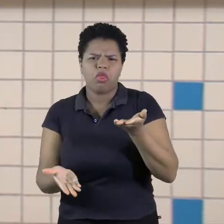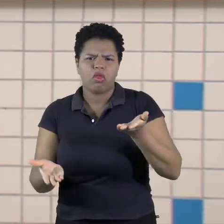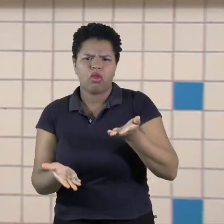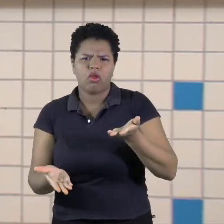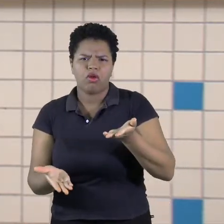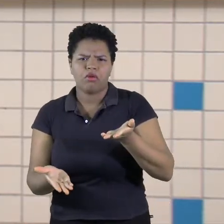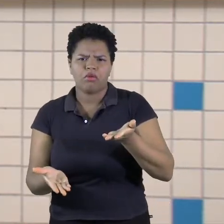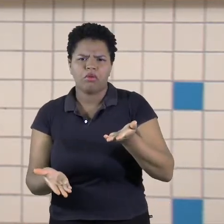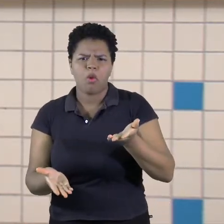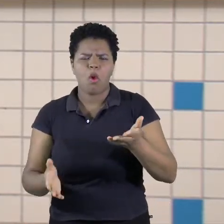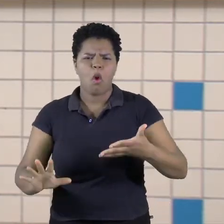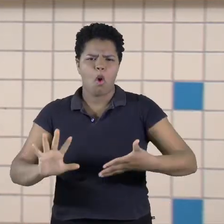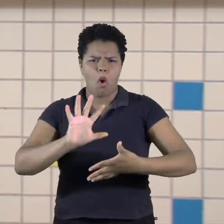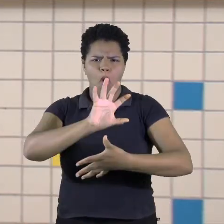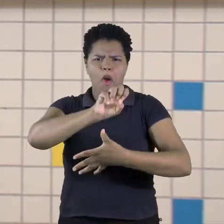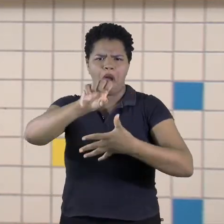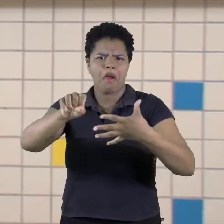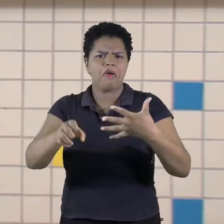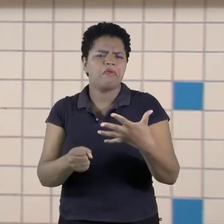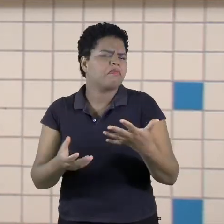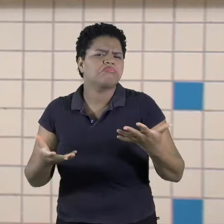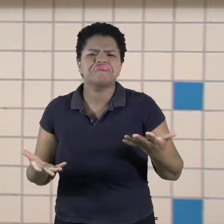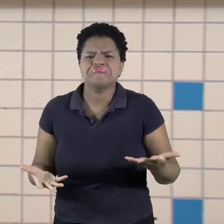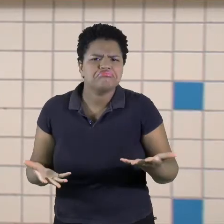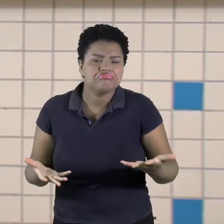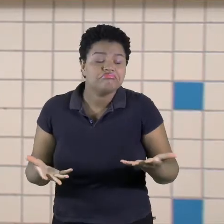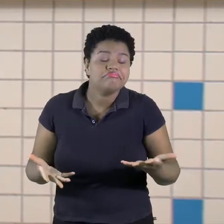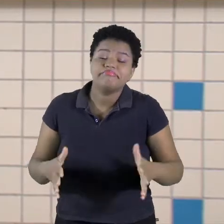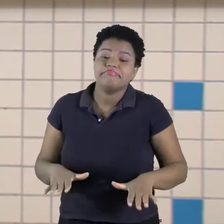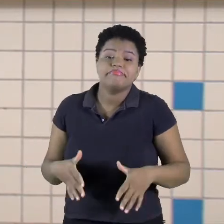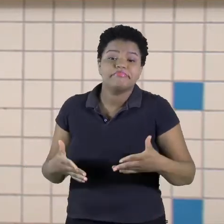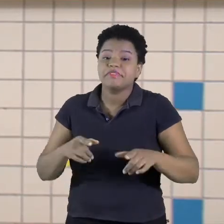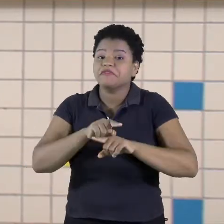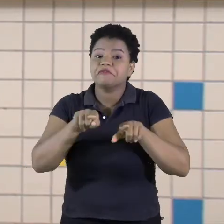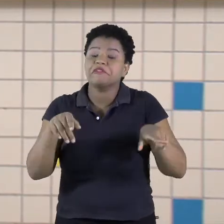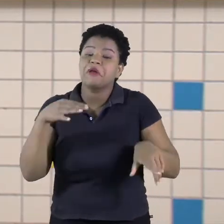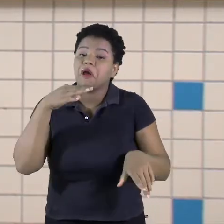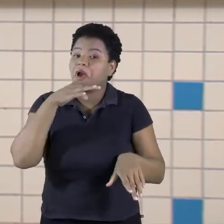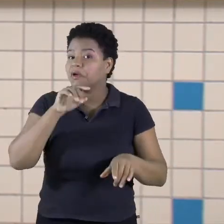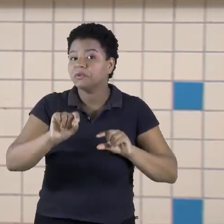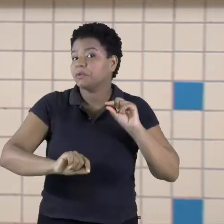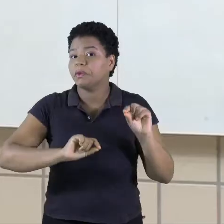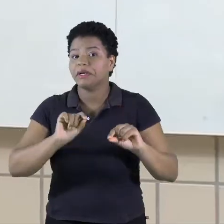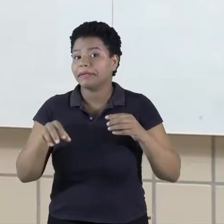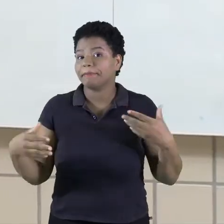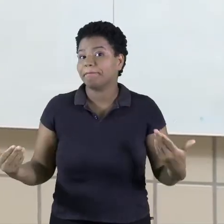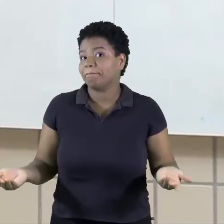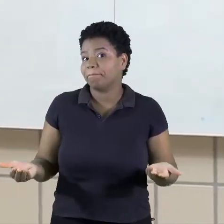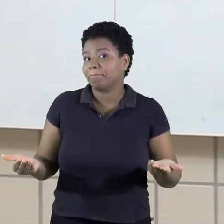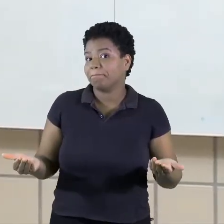com a cadeia alimentar, professora? E aí? O que vocês acham que isso tem a ver?